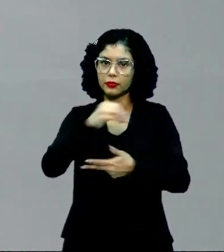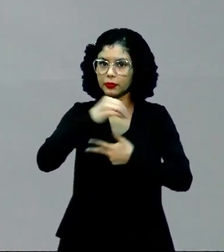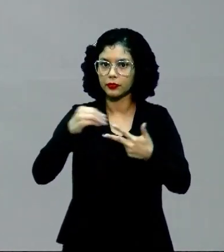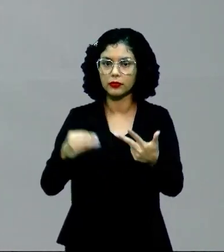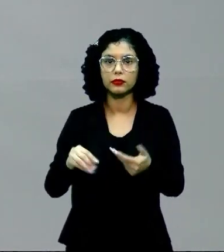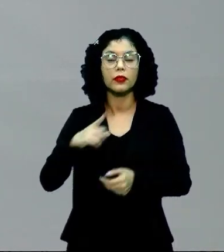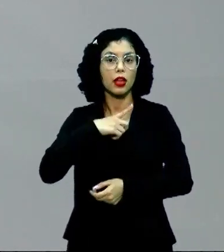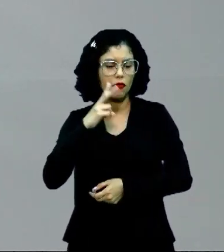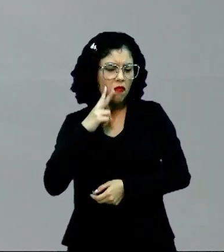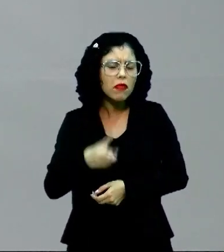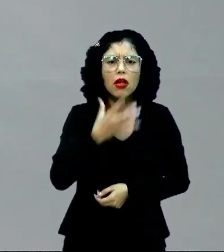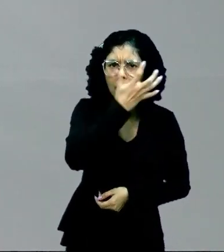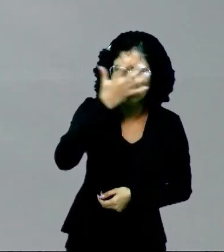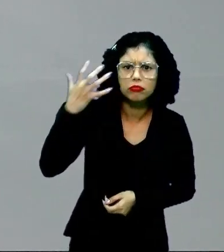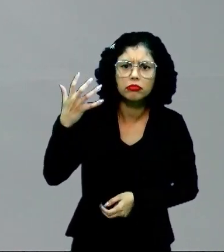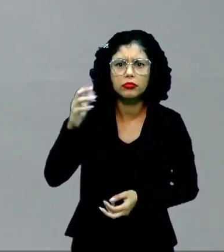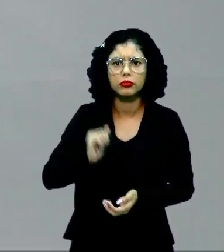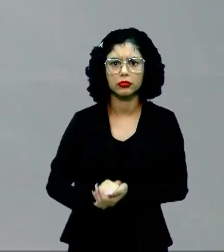esses caráteres,